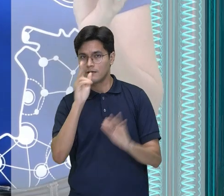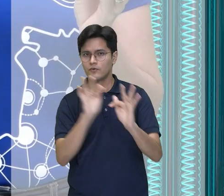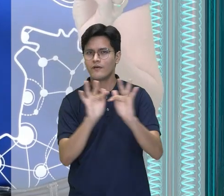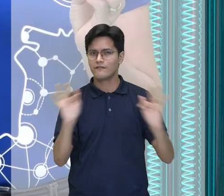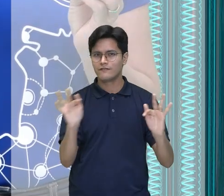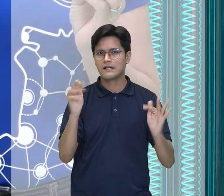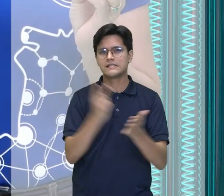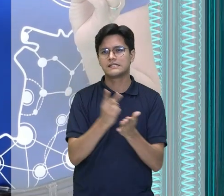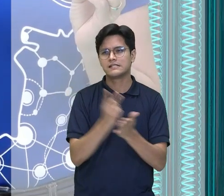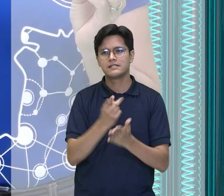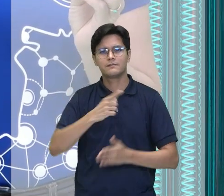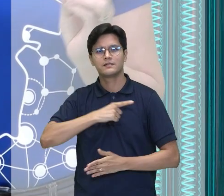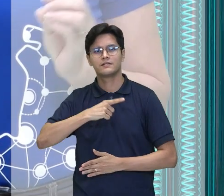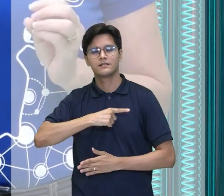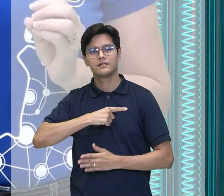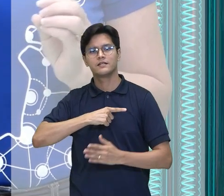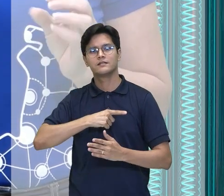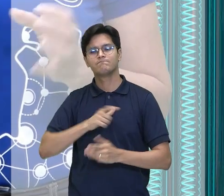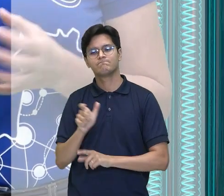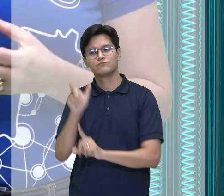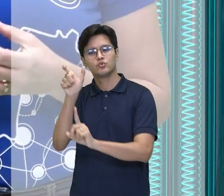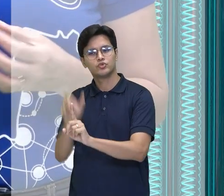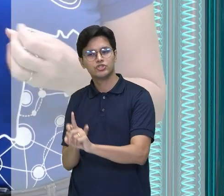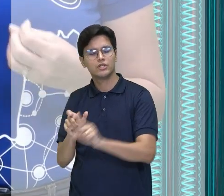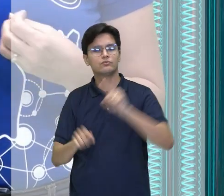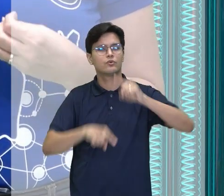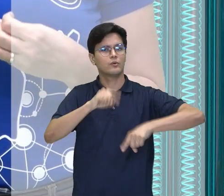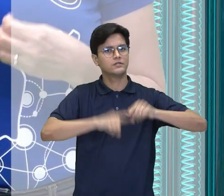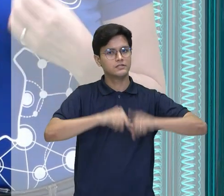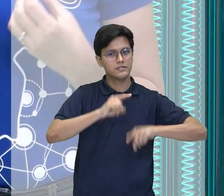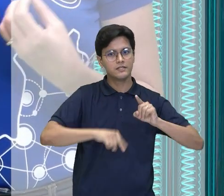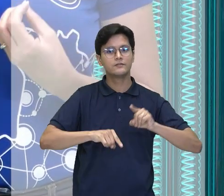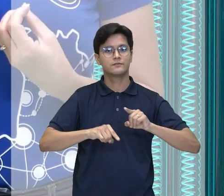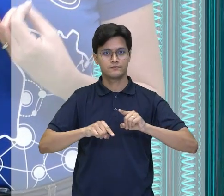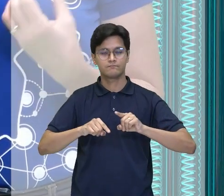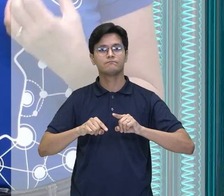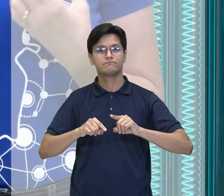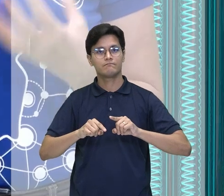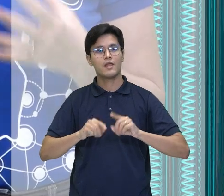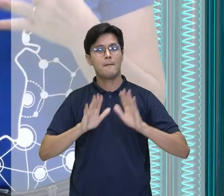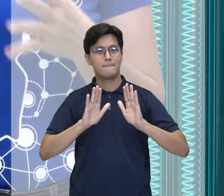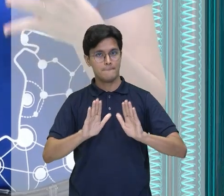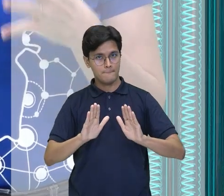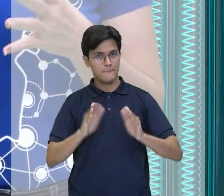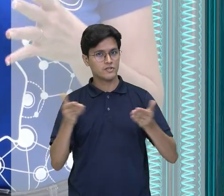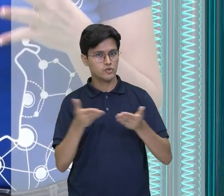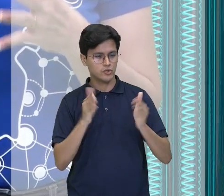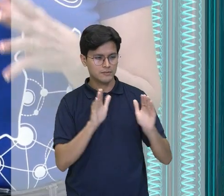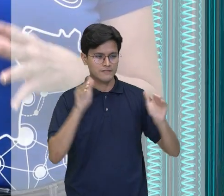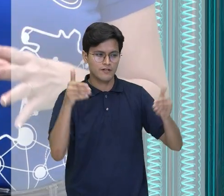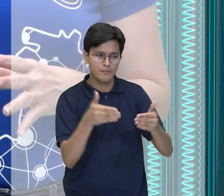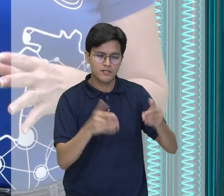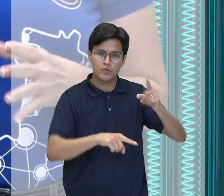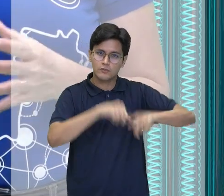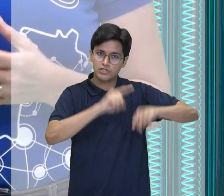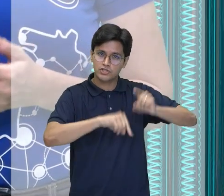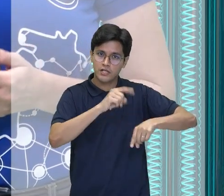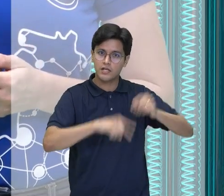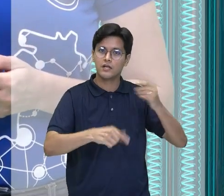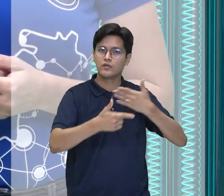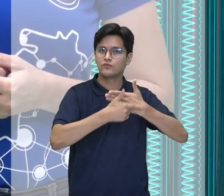tenho um sujeito e um objeto, né? Nesse caso, nós estamos falando de objeto com função de quê, né?